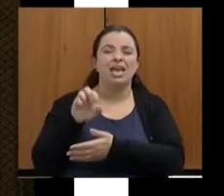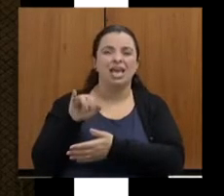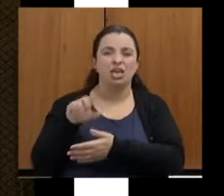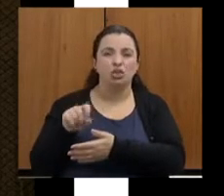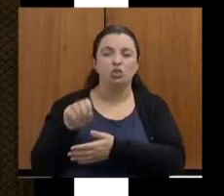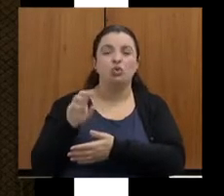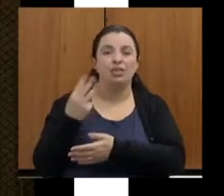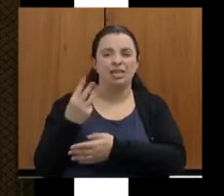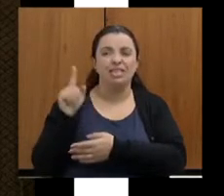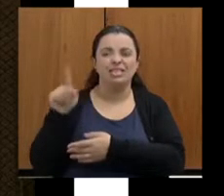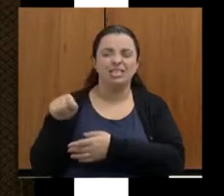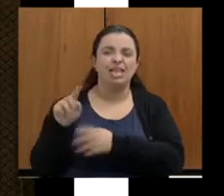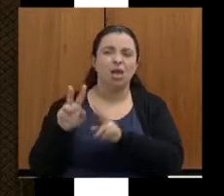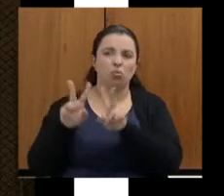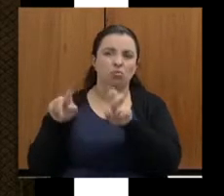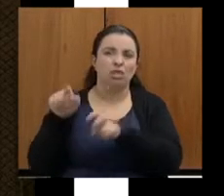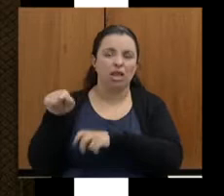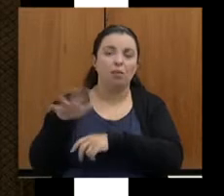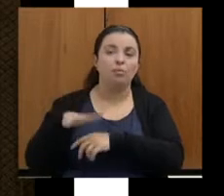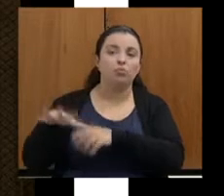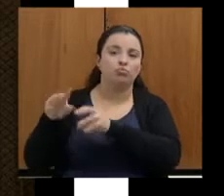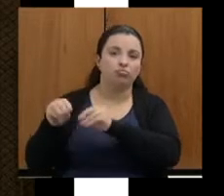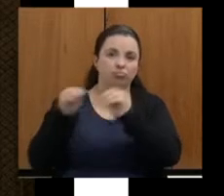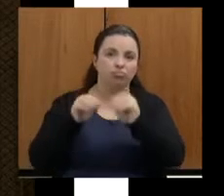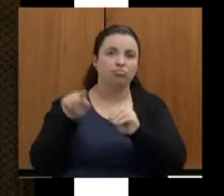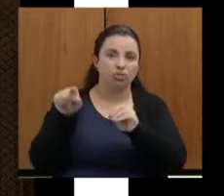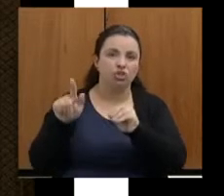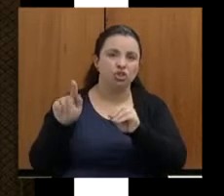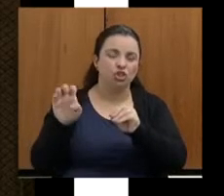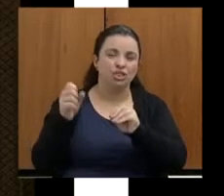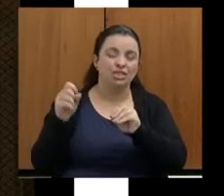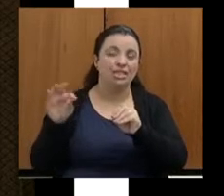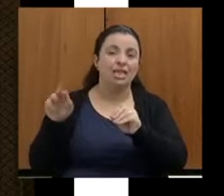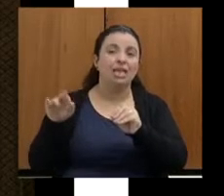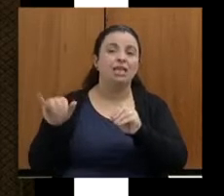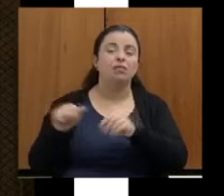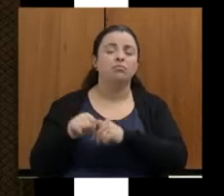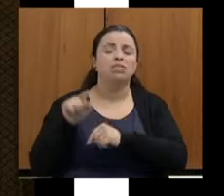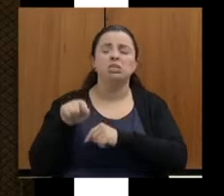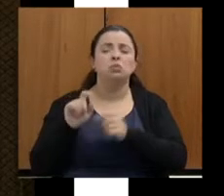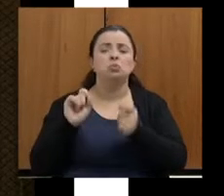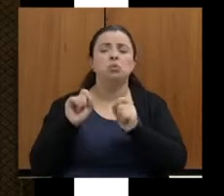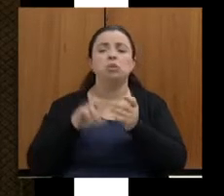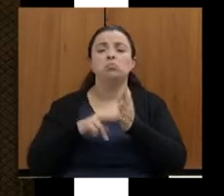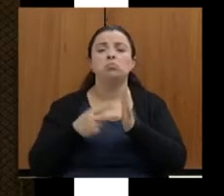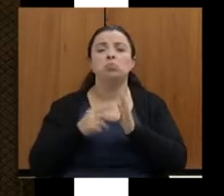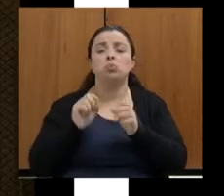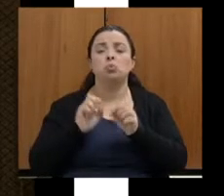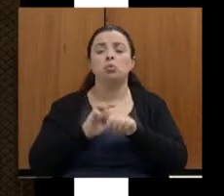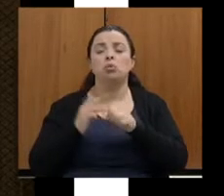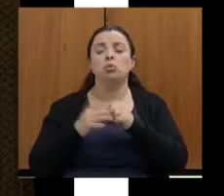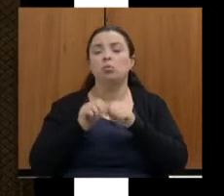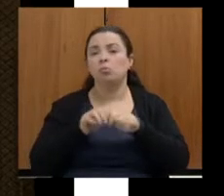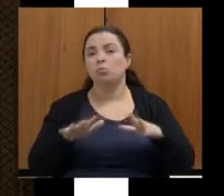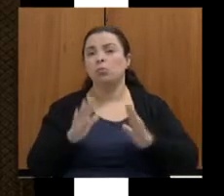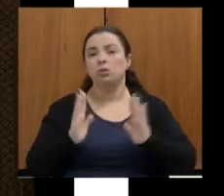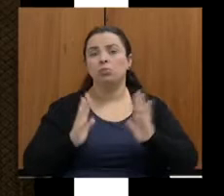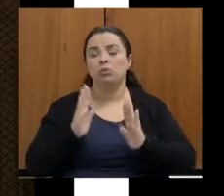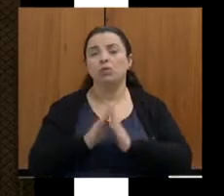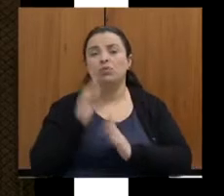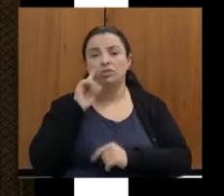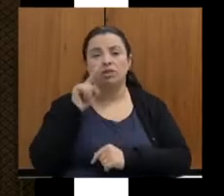o que que significou não tempo de pandemia no tempo de pandemia e vocês até virou ali né que durante o ano de 2012